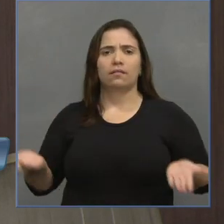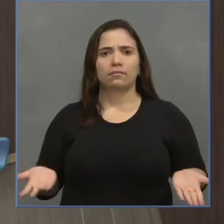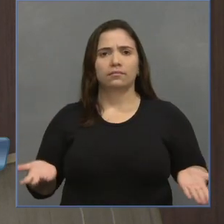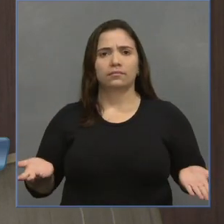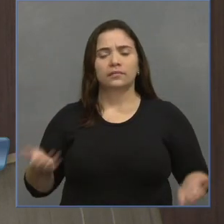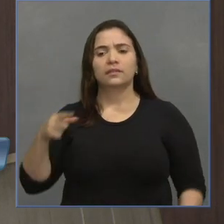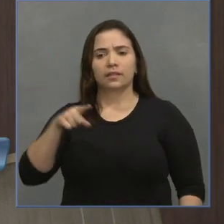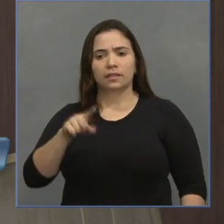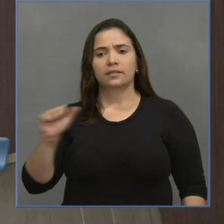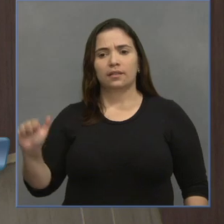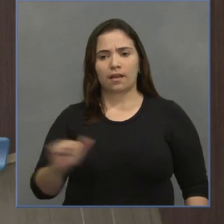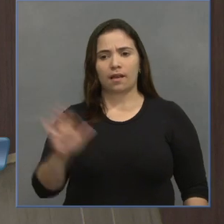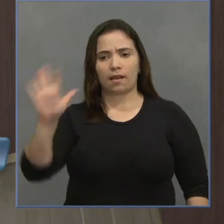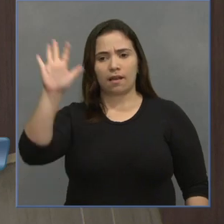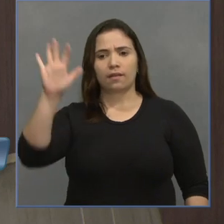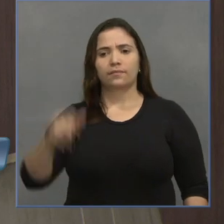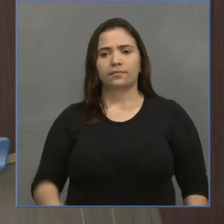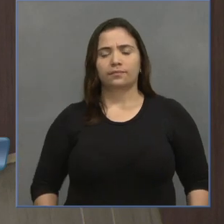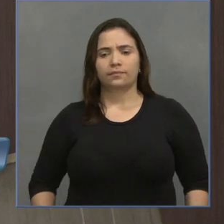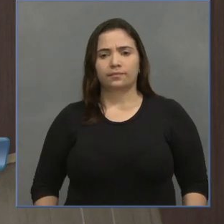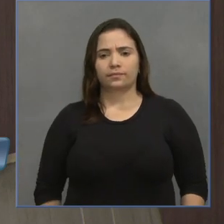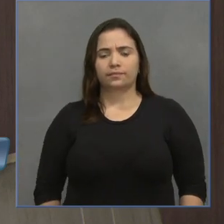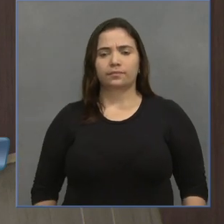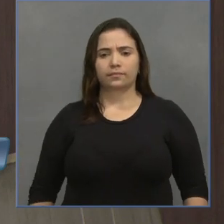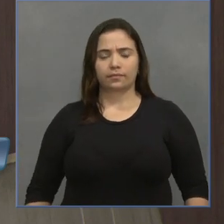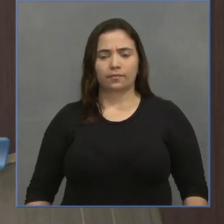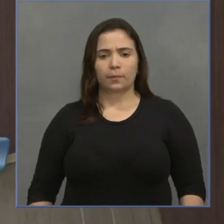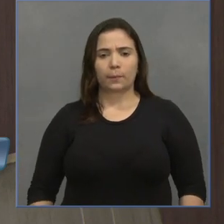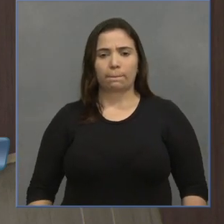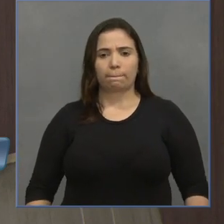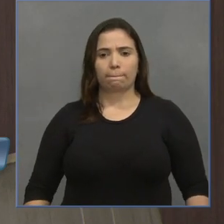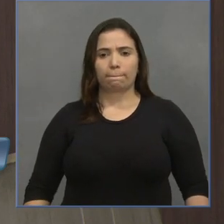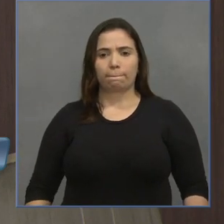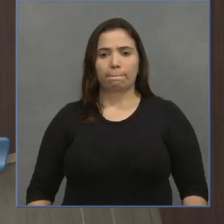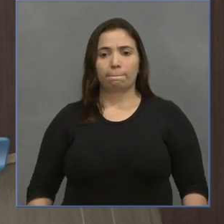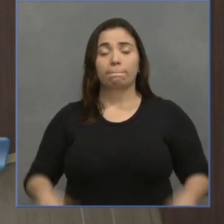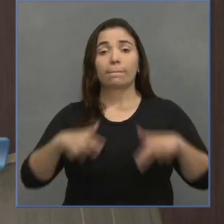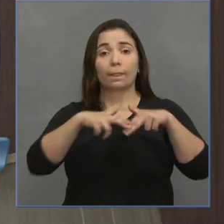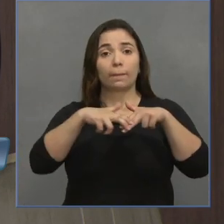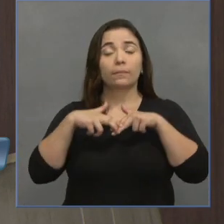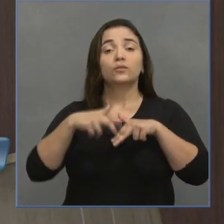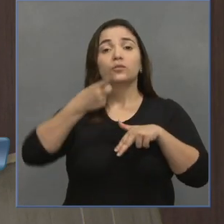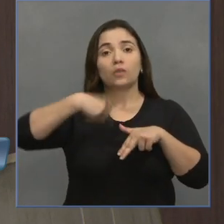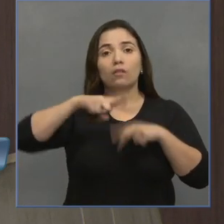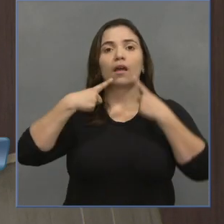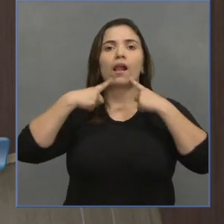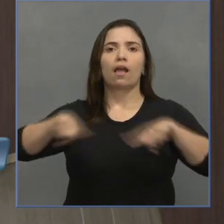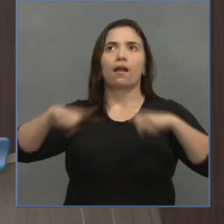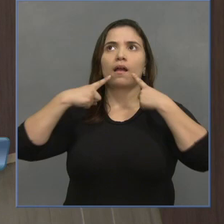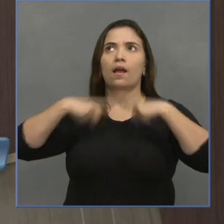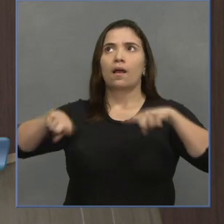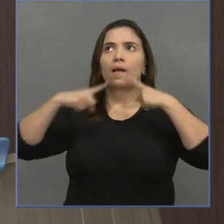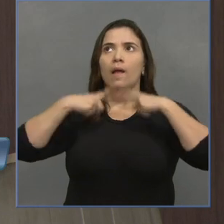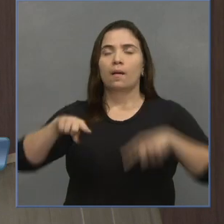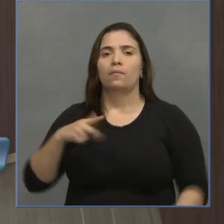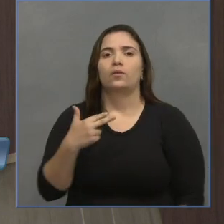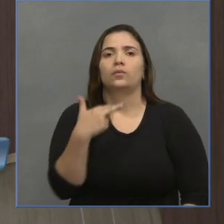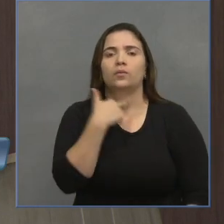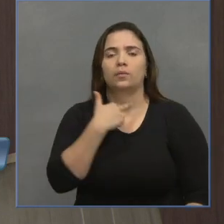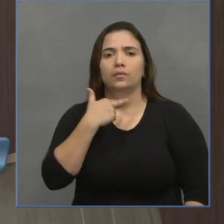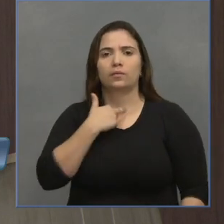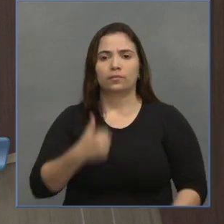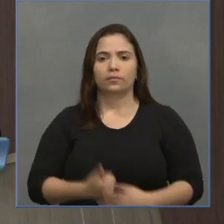caras àqueles que têm maior poder econômico, daí, por isso que nós denunciamos a injustiça